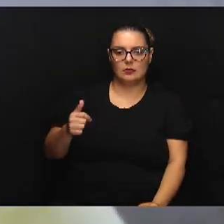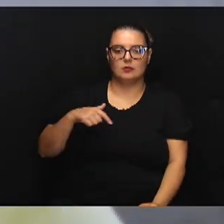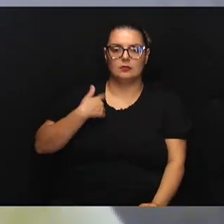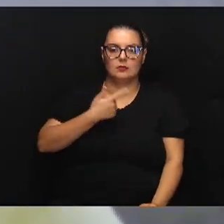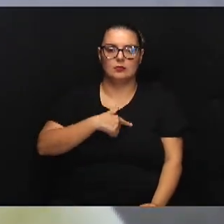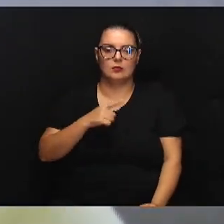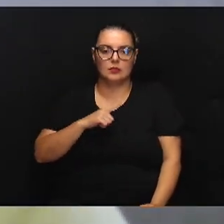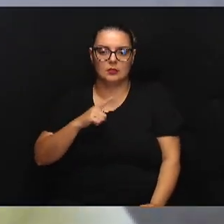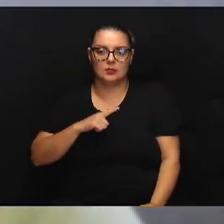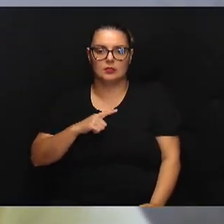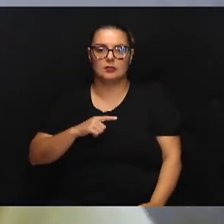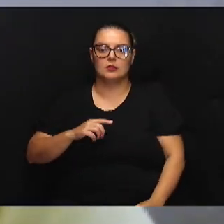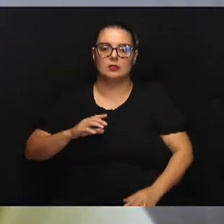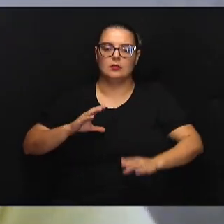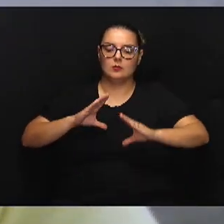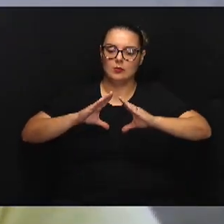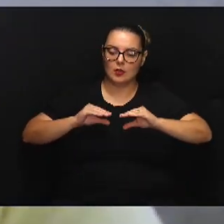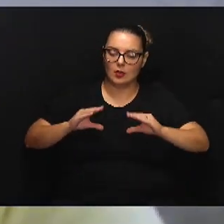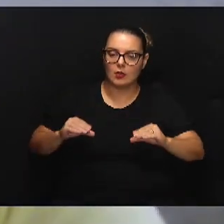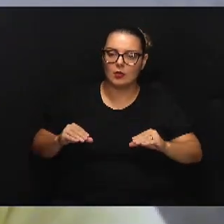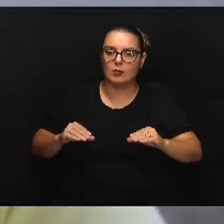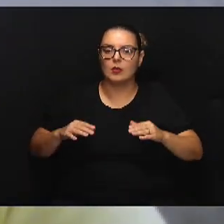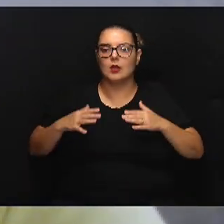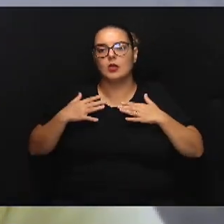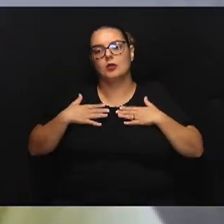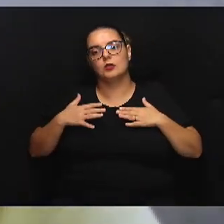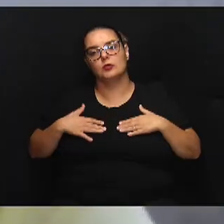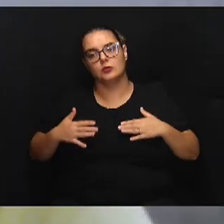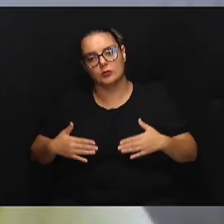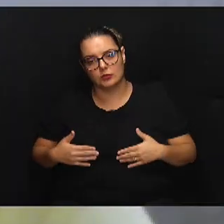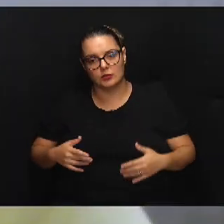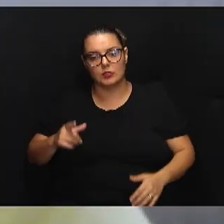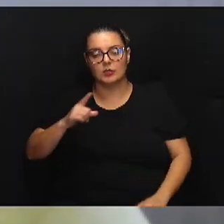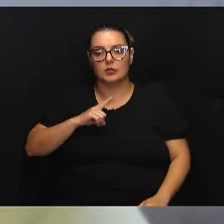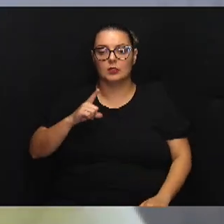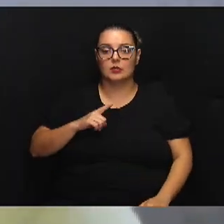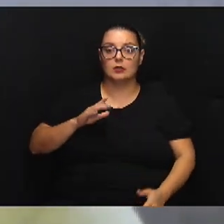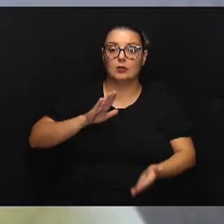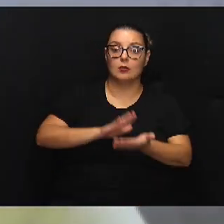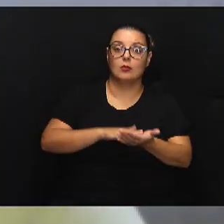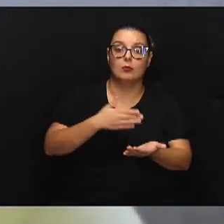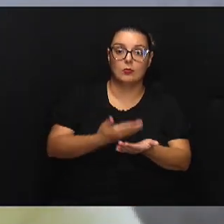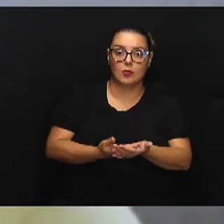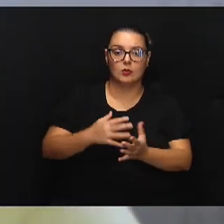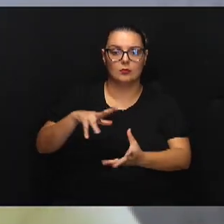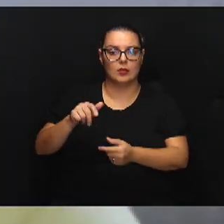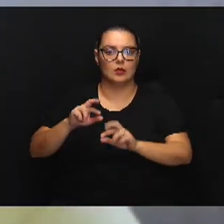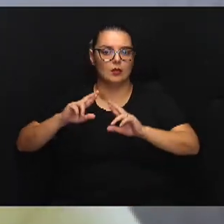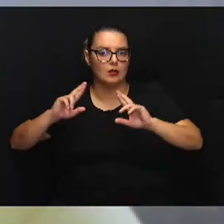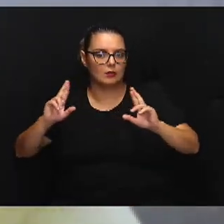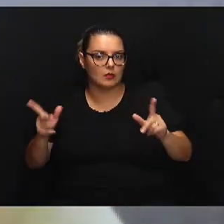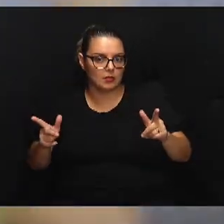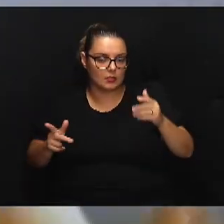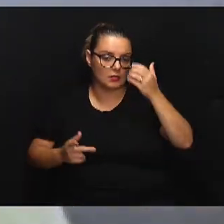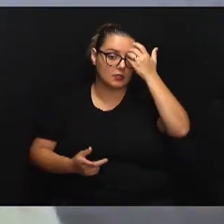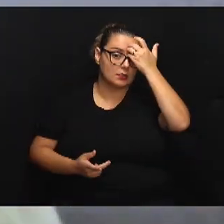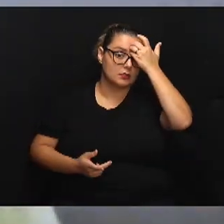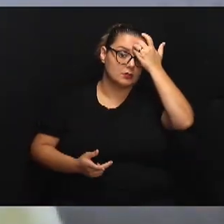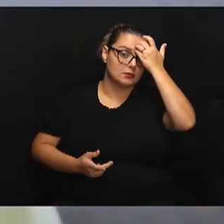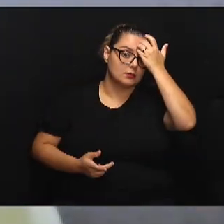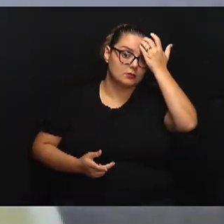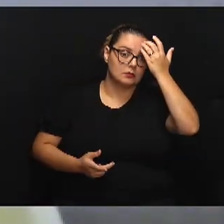que acomodar este corpo que tem uma interpretação do mundo diferente. O